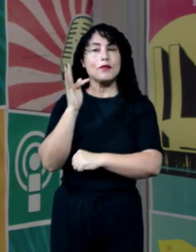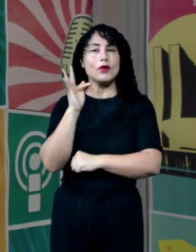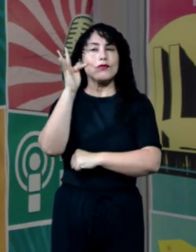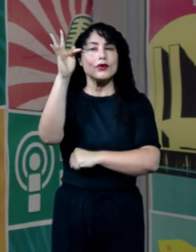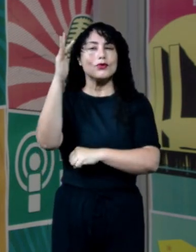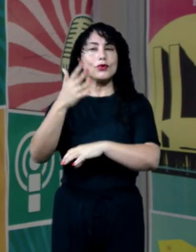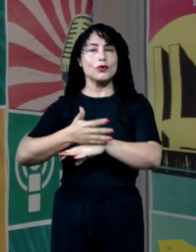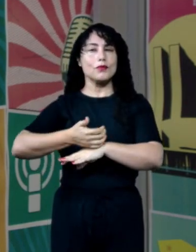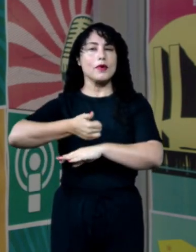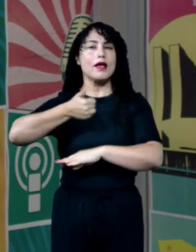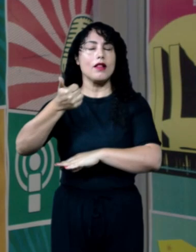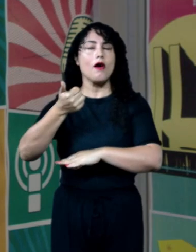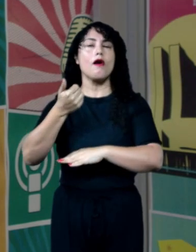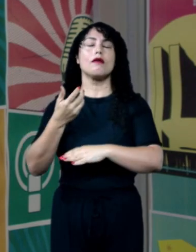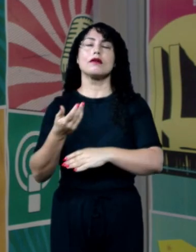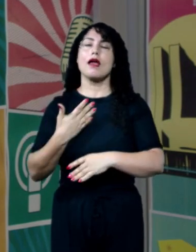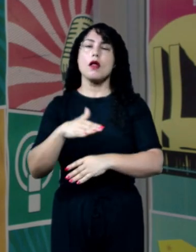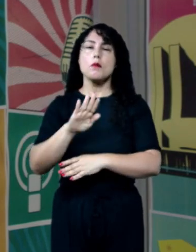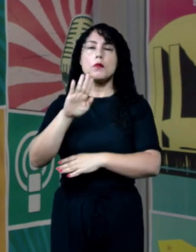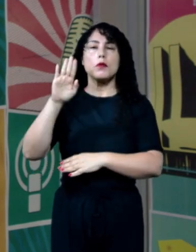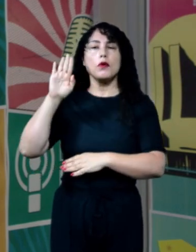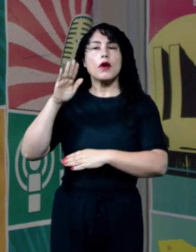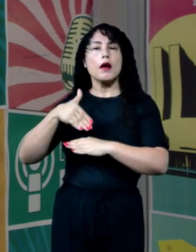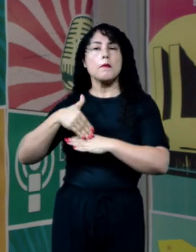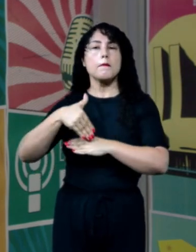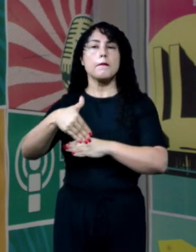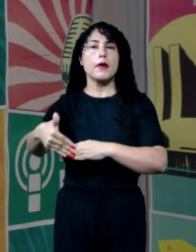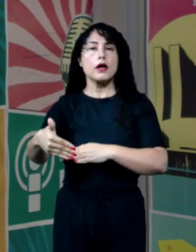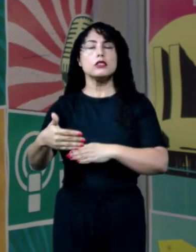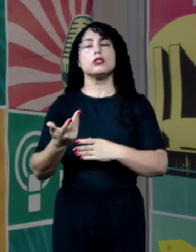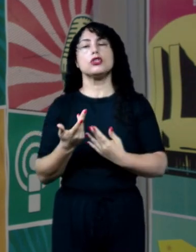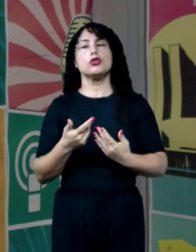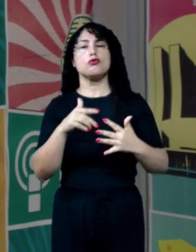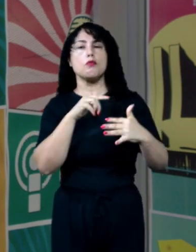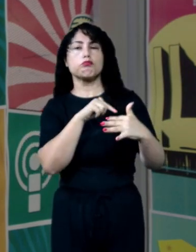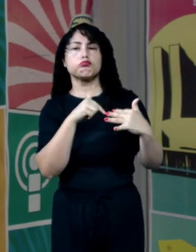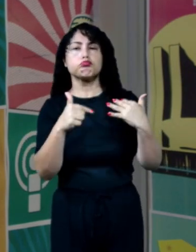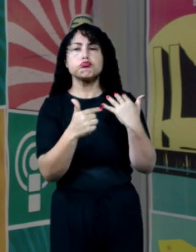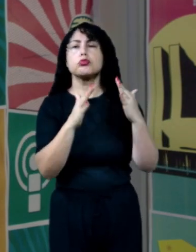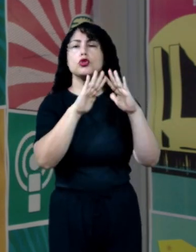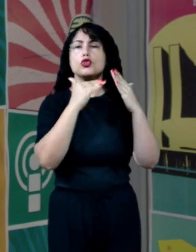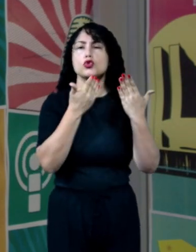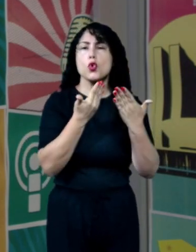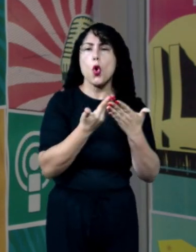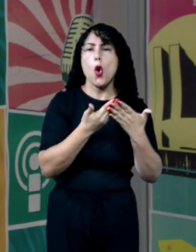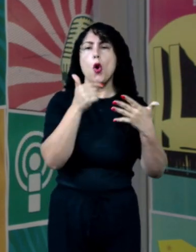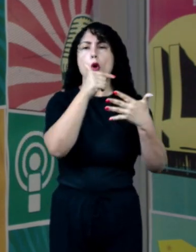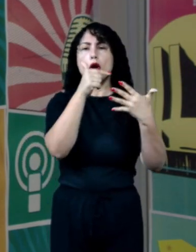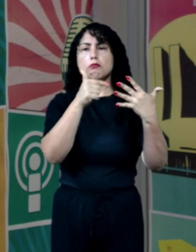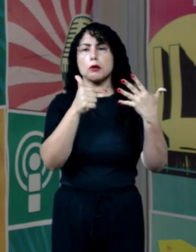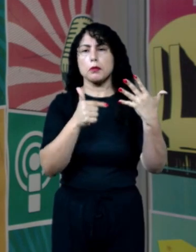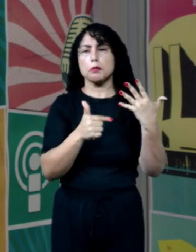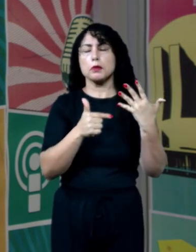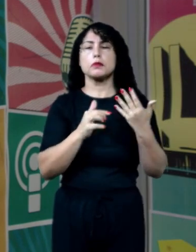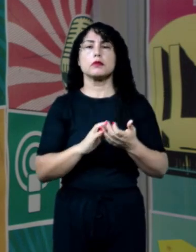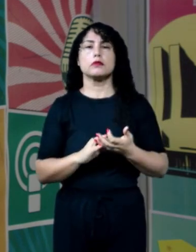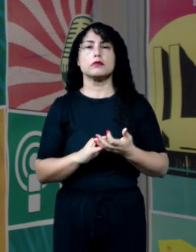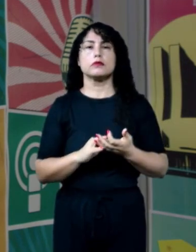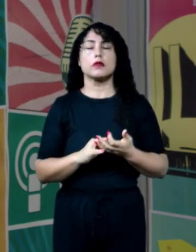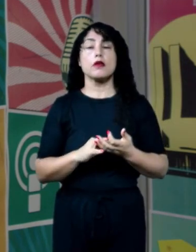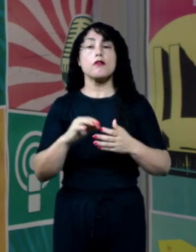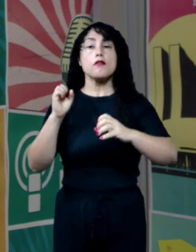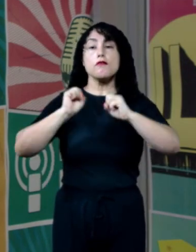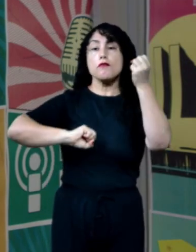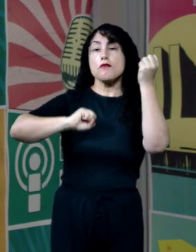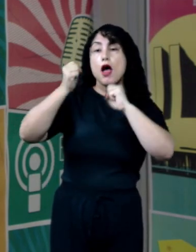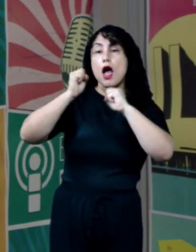melhor, né, que era sempre prometido, a partir de instituições disciplinares, como a escola, a fábrica, o